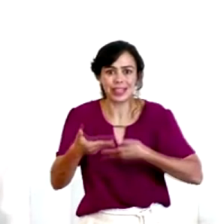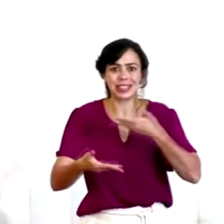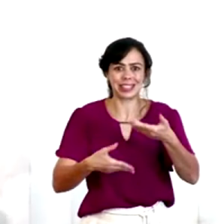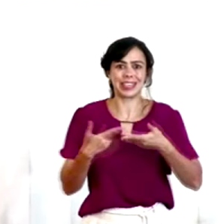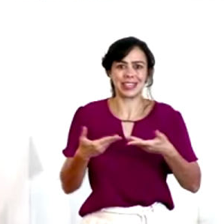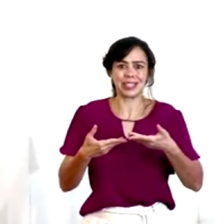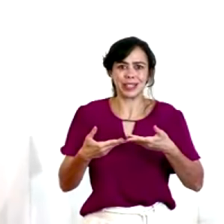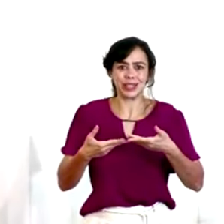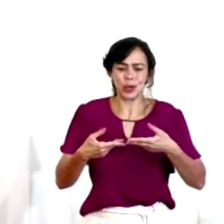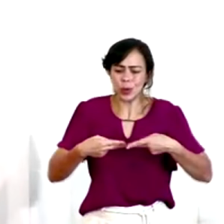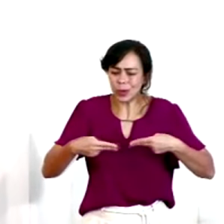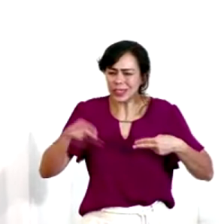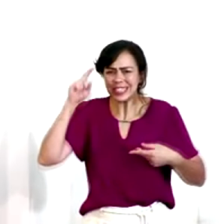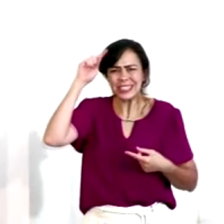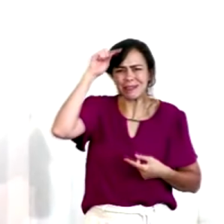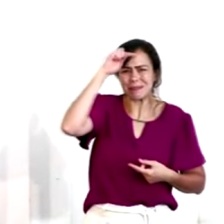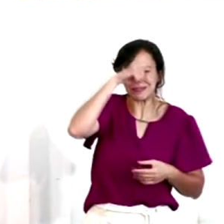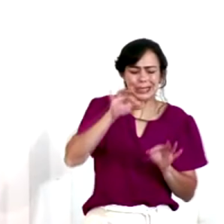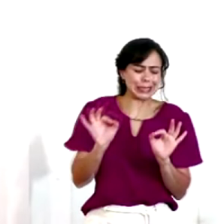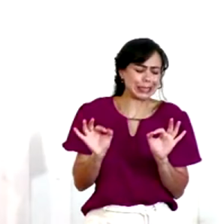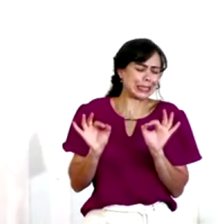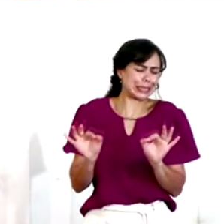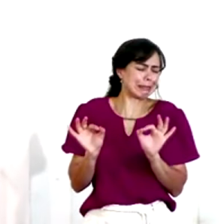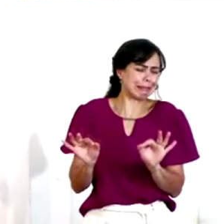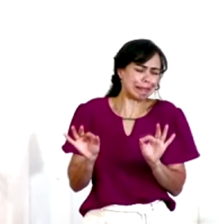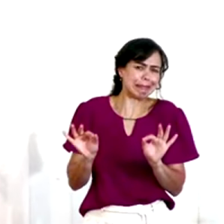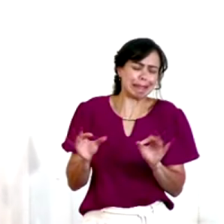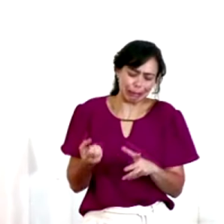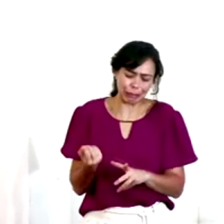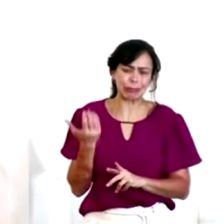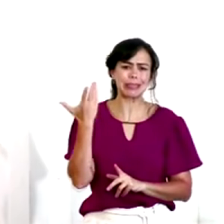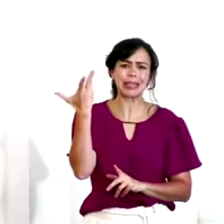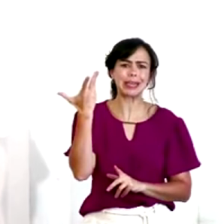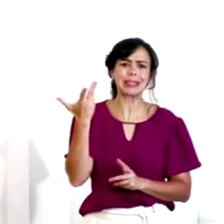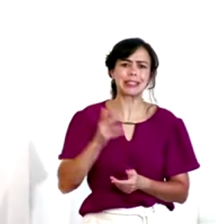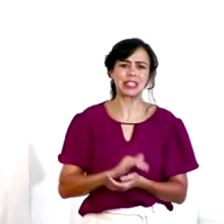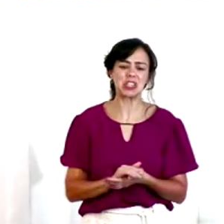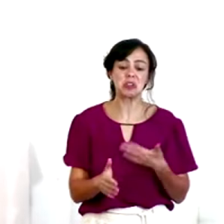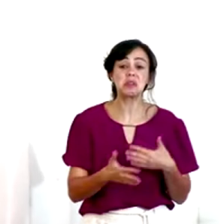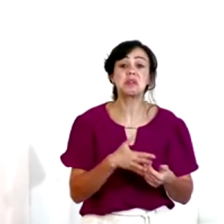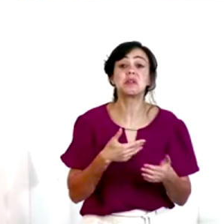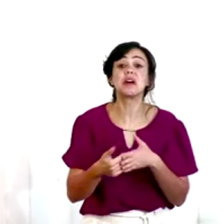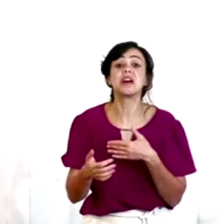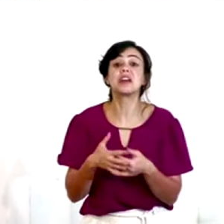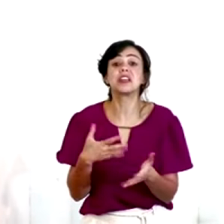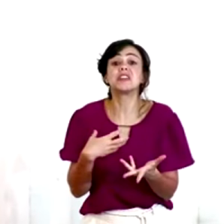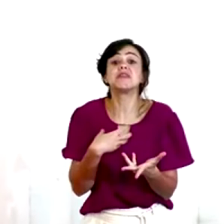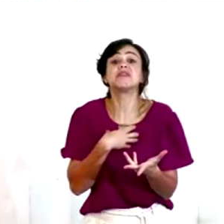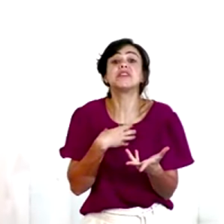atrozes, difíceis, em toda e qualquer situação.